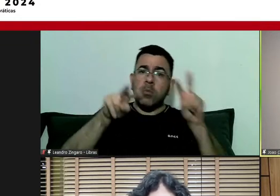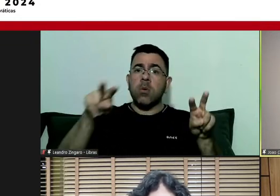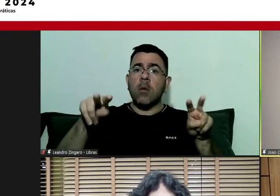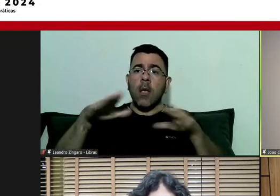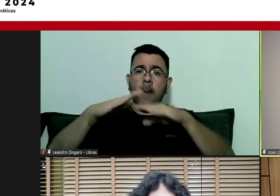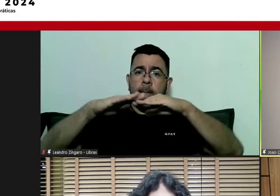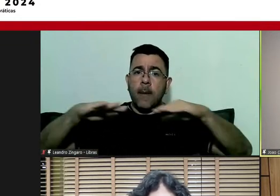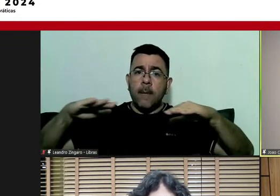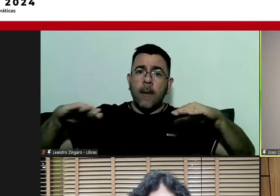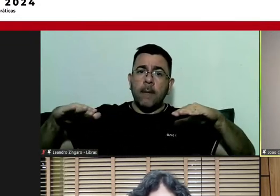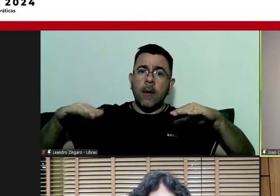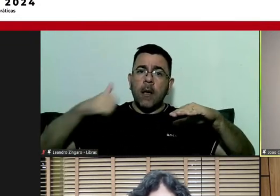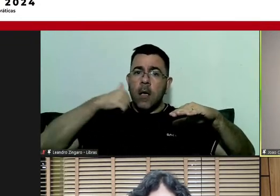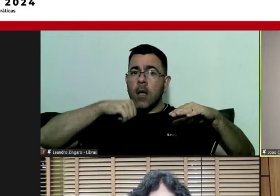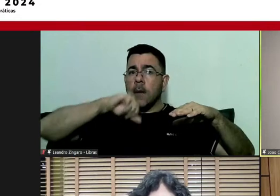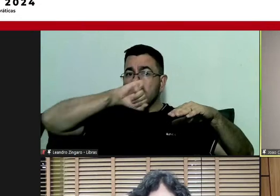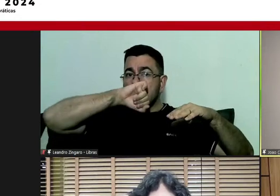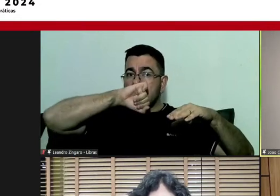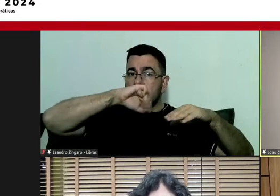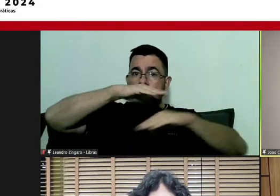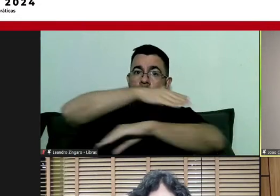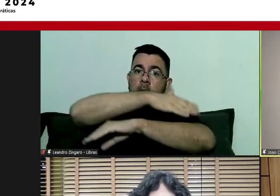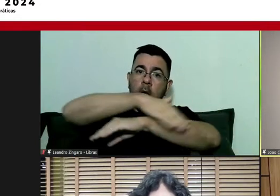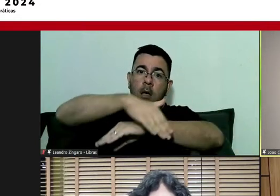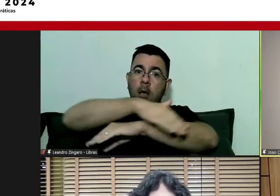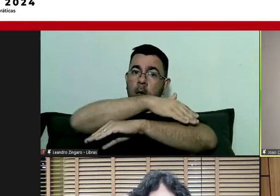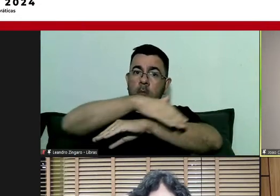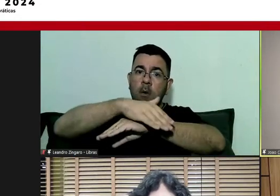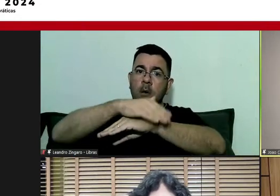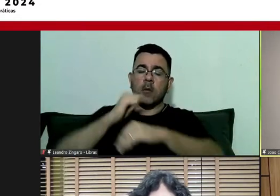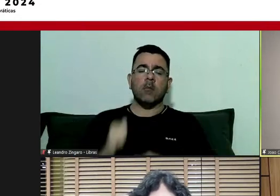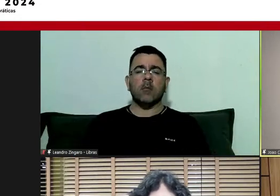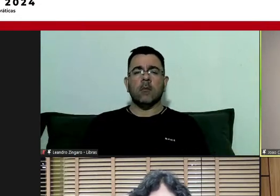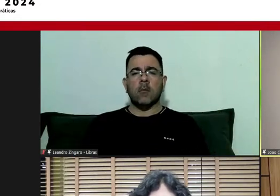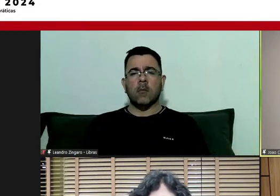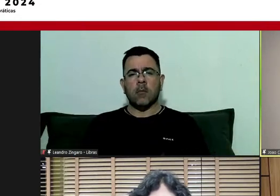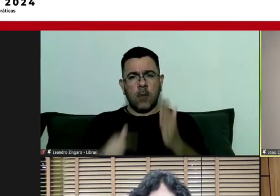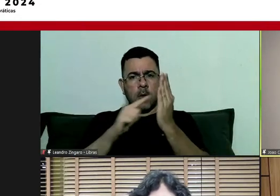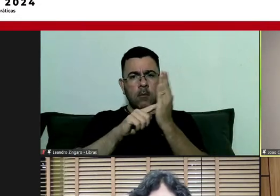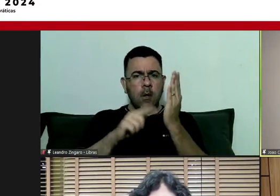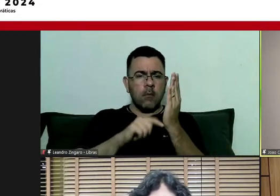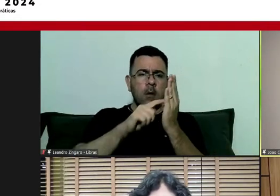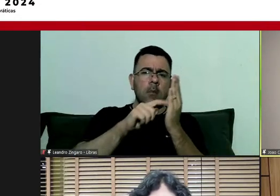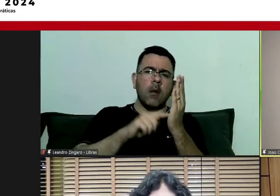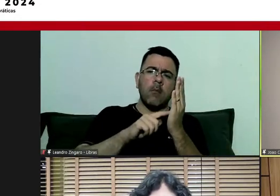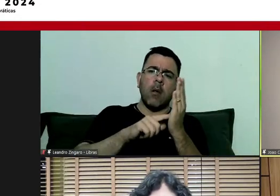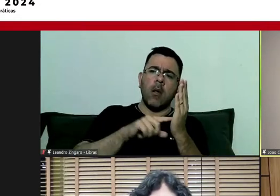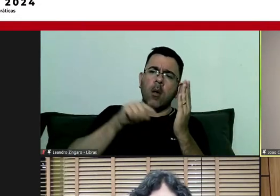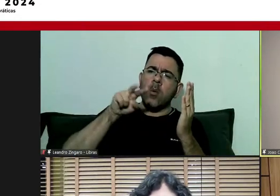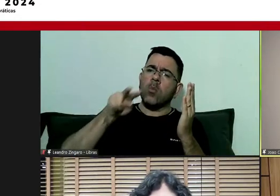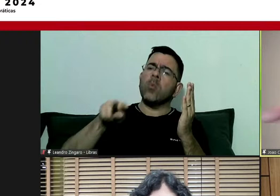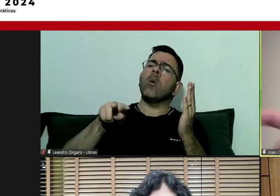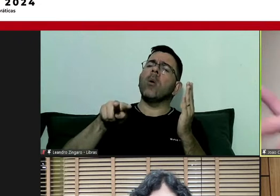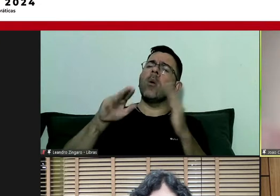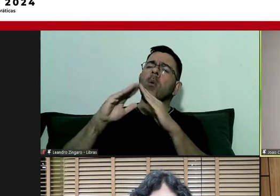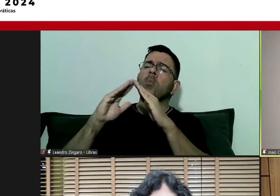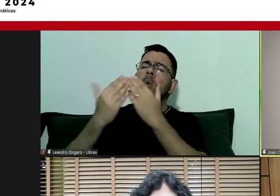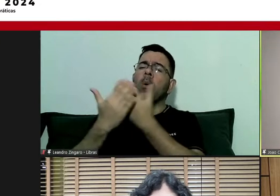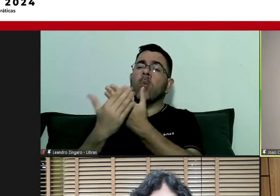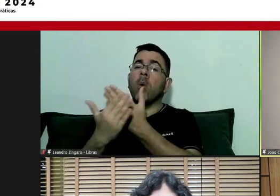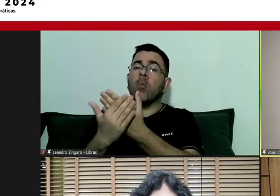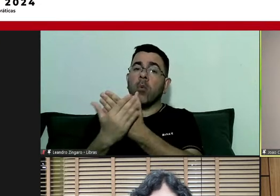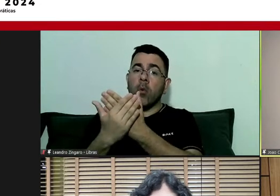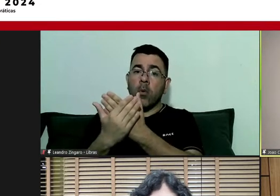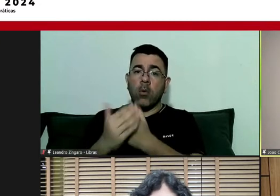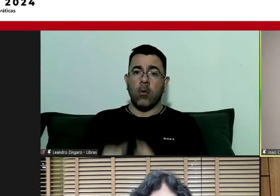uma mãe na rua e ele pode acessar e ver que ela não tá matriculada ele pode conduzir ela para um sistema de